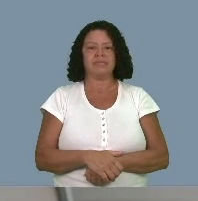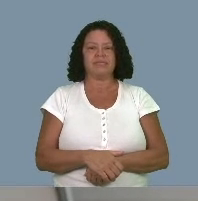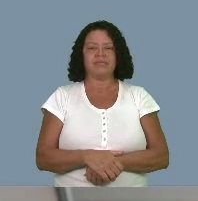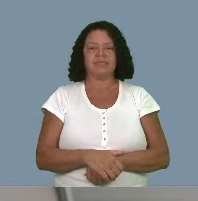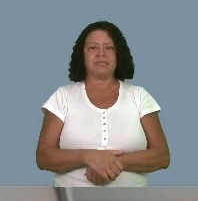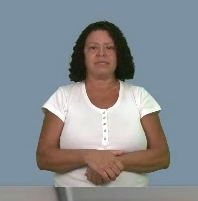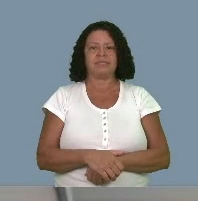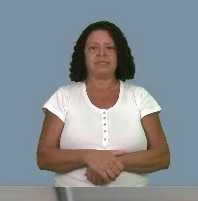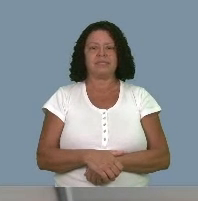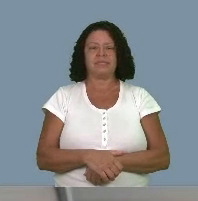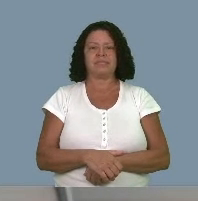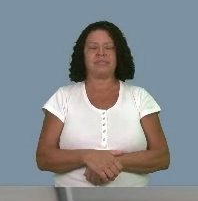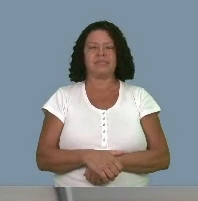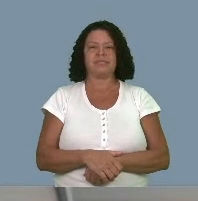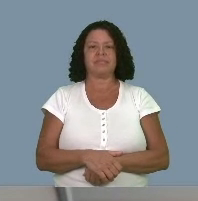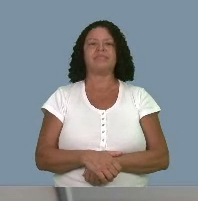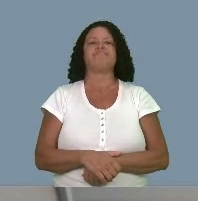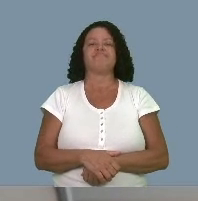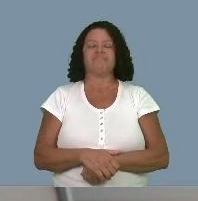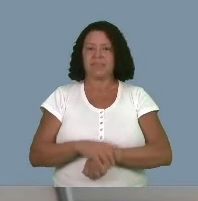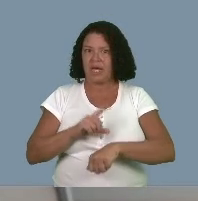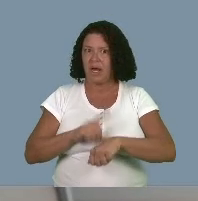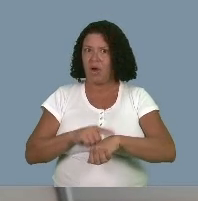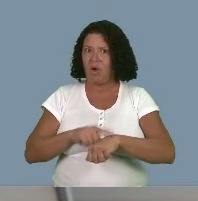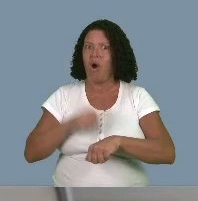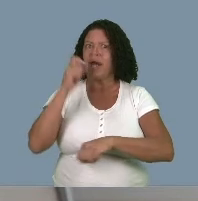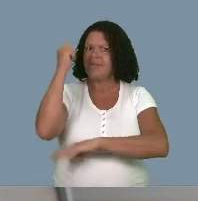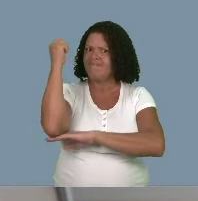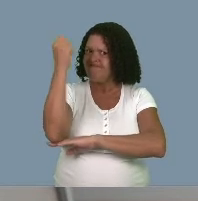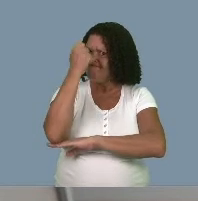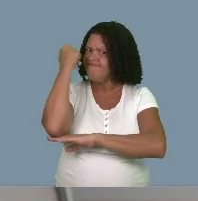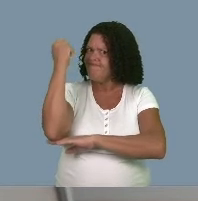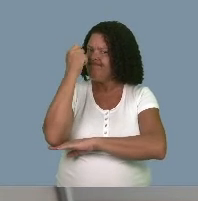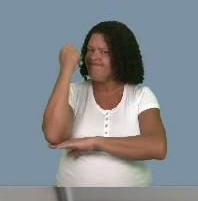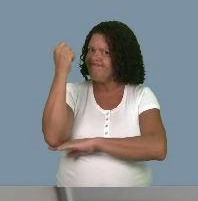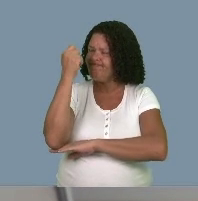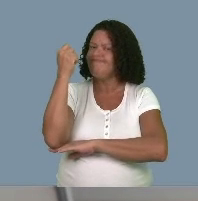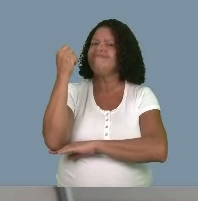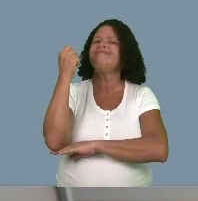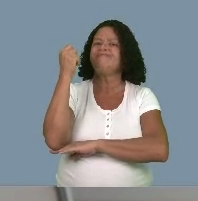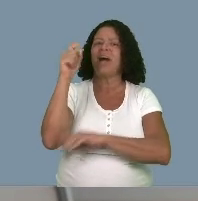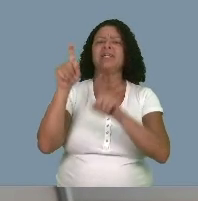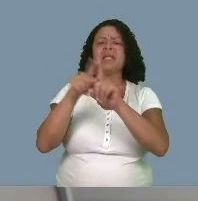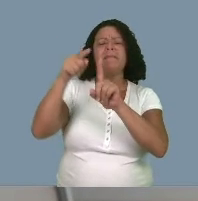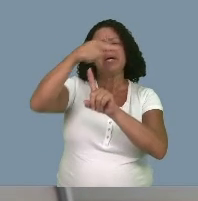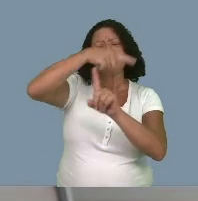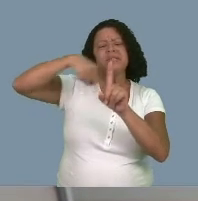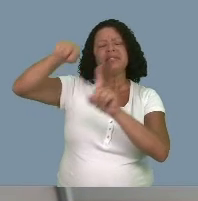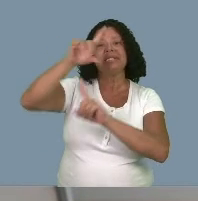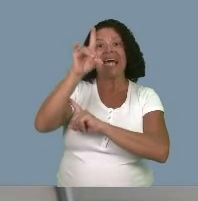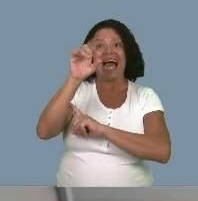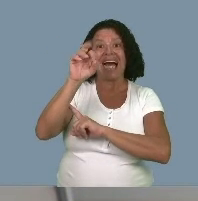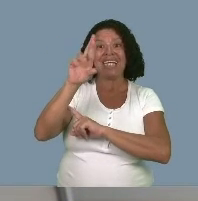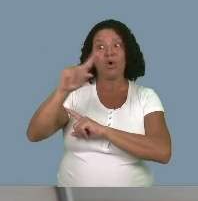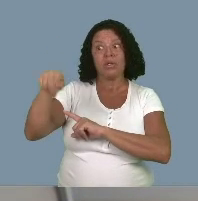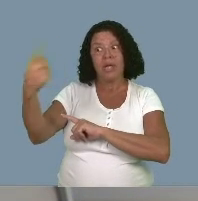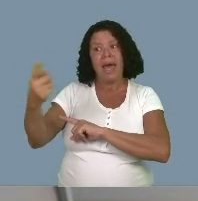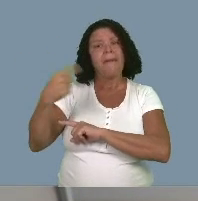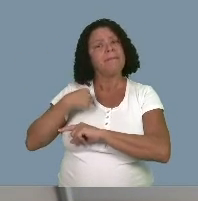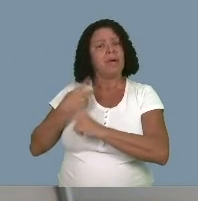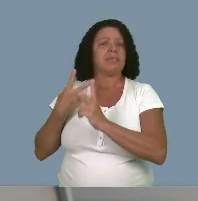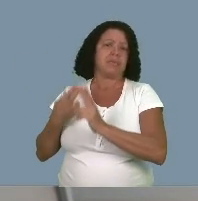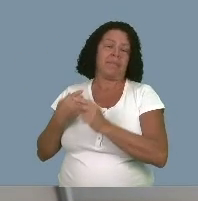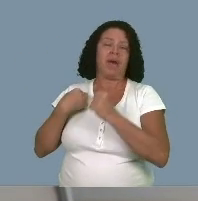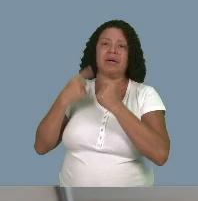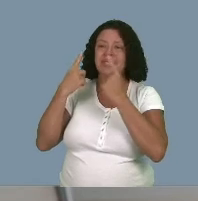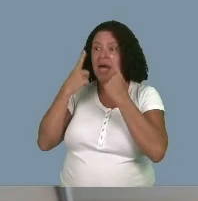É hora grave e santa. A dor do próximo é nossa também. Suas